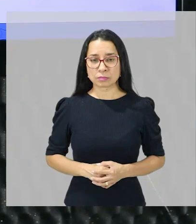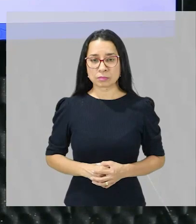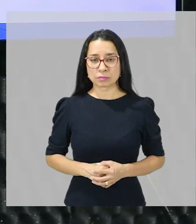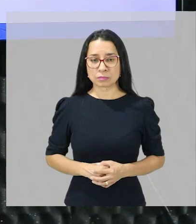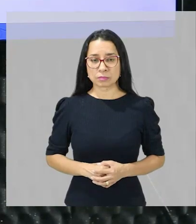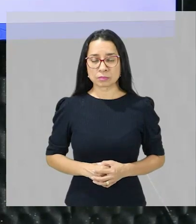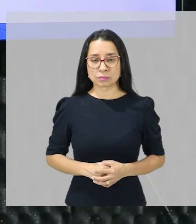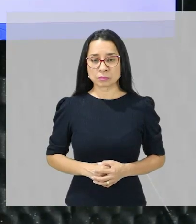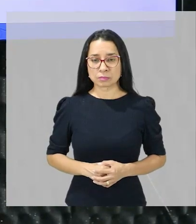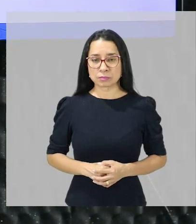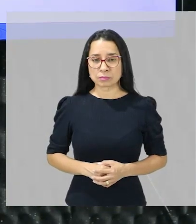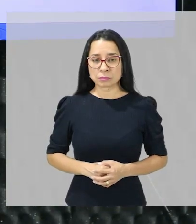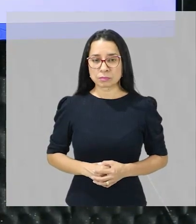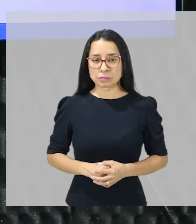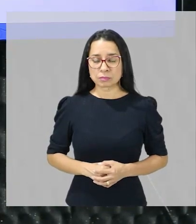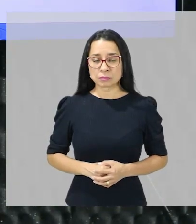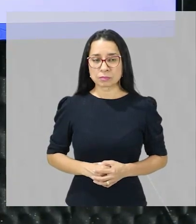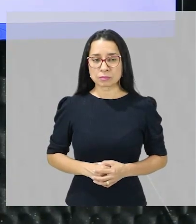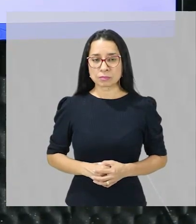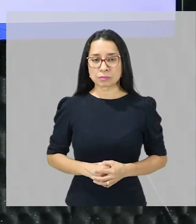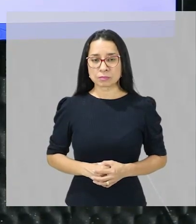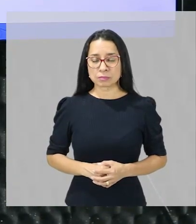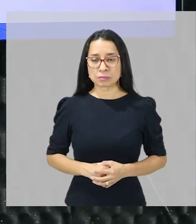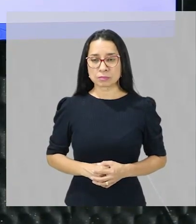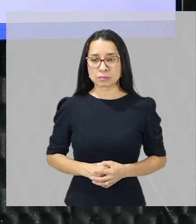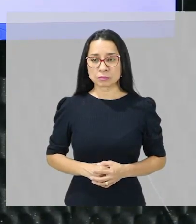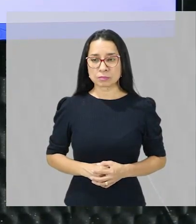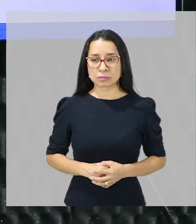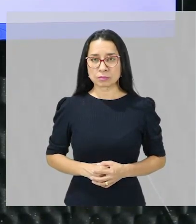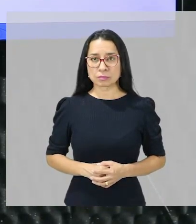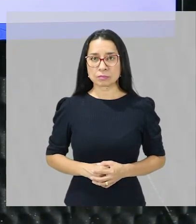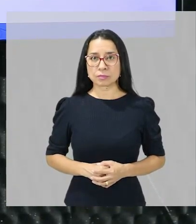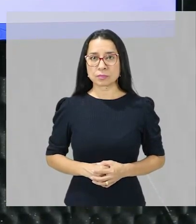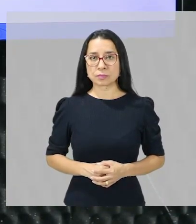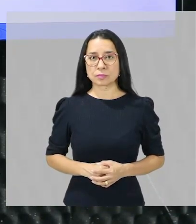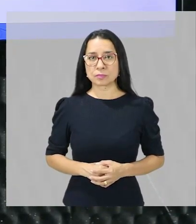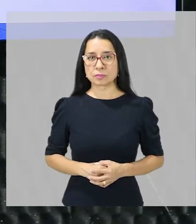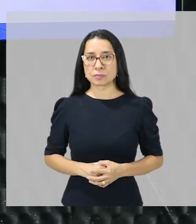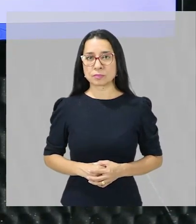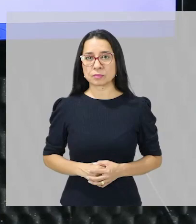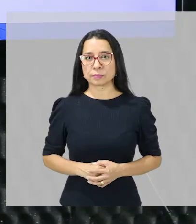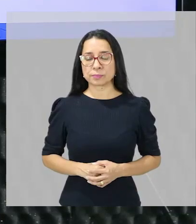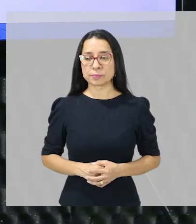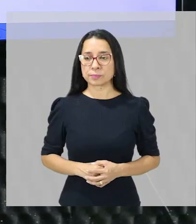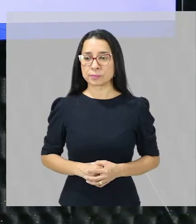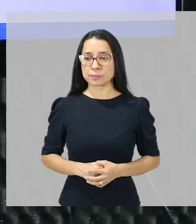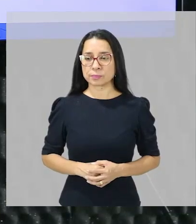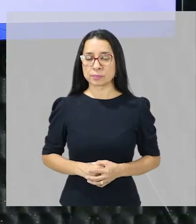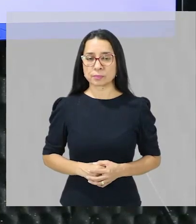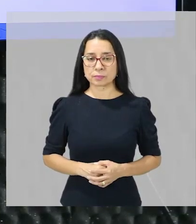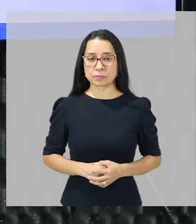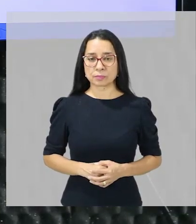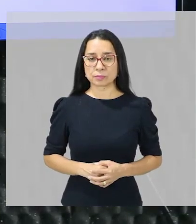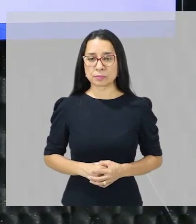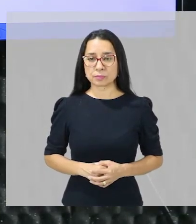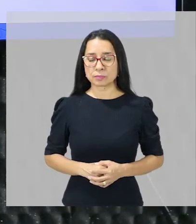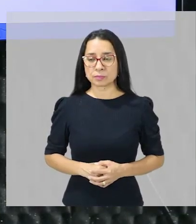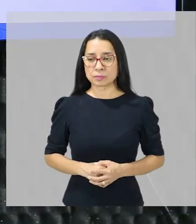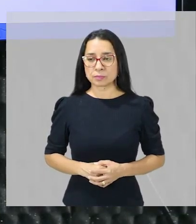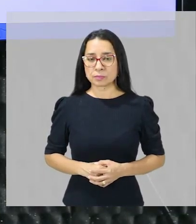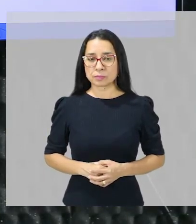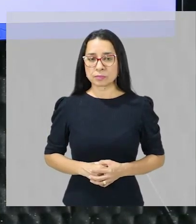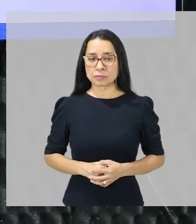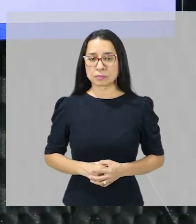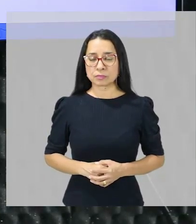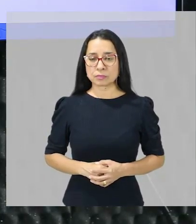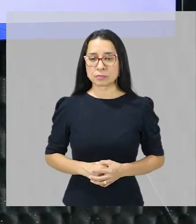iluminação solar natural e outro mantido no escuro. Após alguns dias, observou-se que o grupo